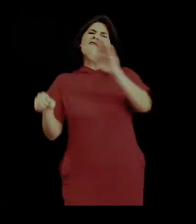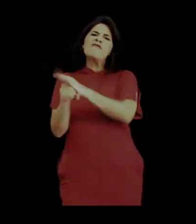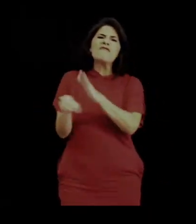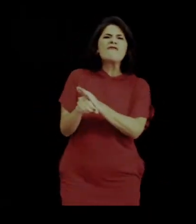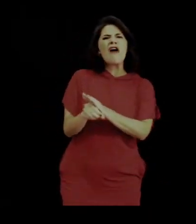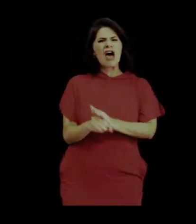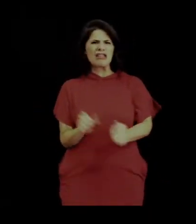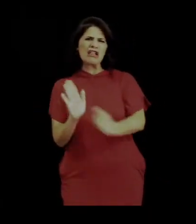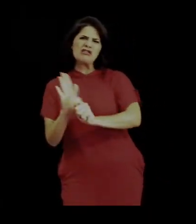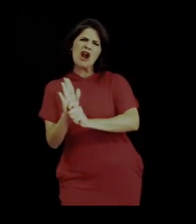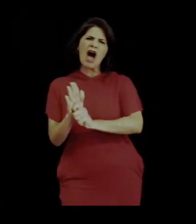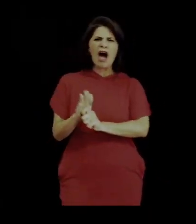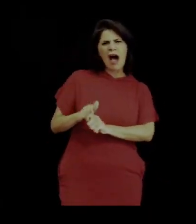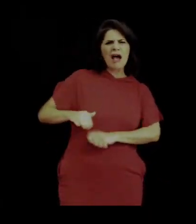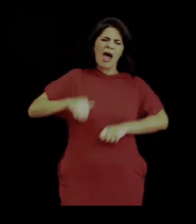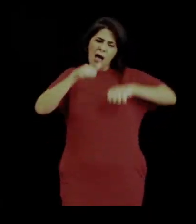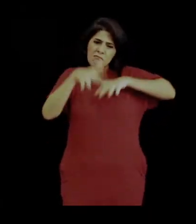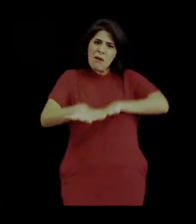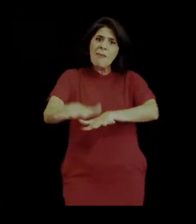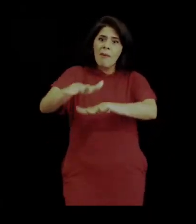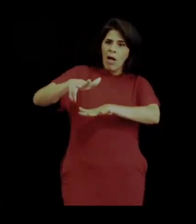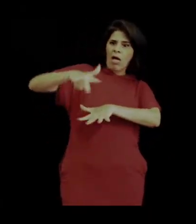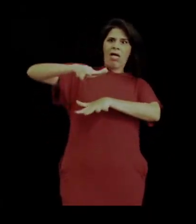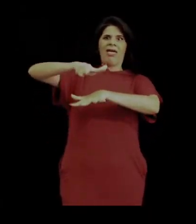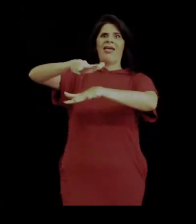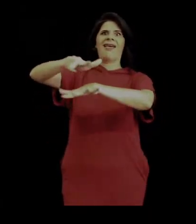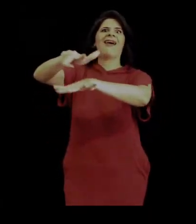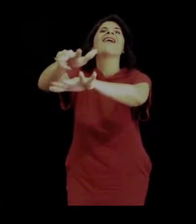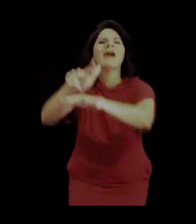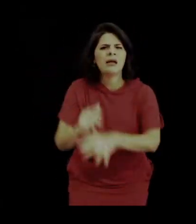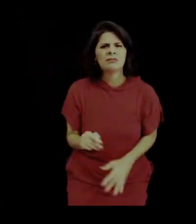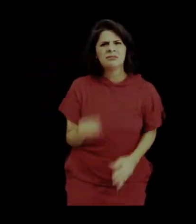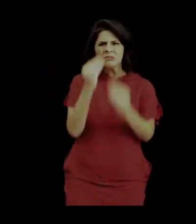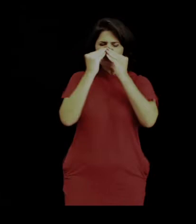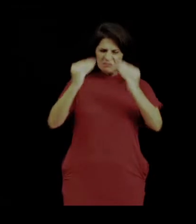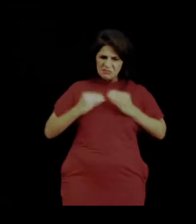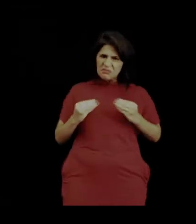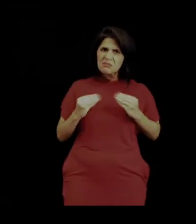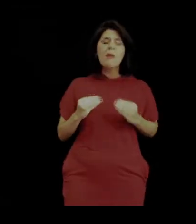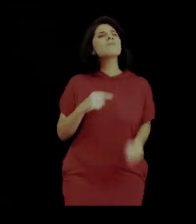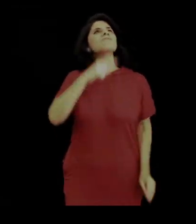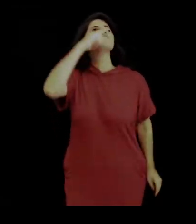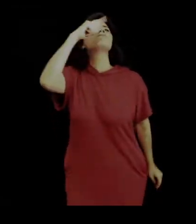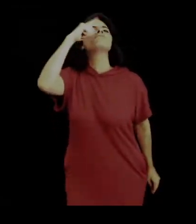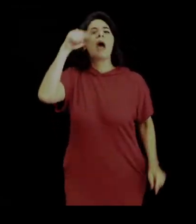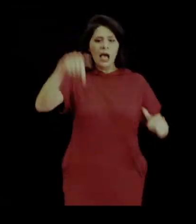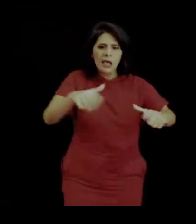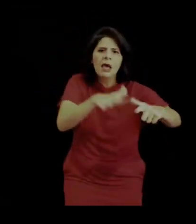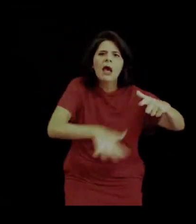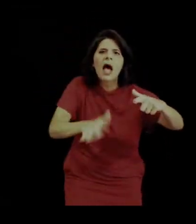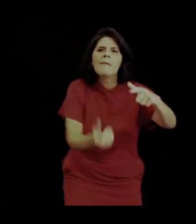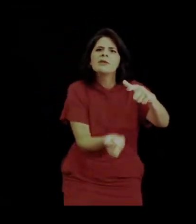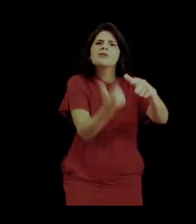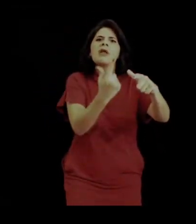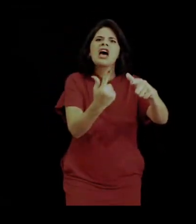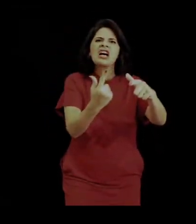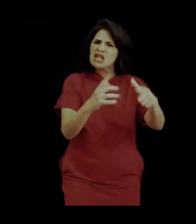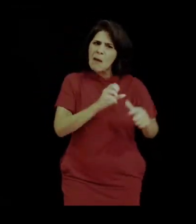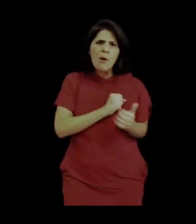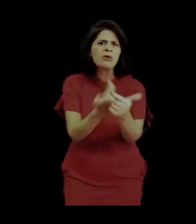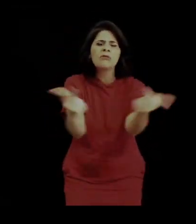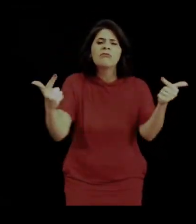de rica rouba cobra e ainda temos nova é nada absurdo Orlândia do desamor que a resistência atleta a